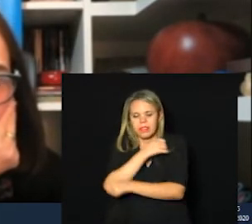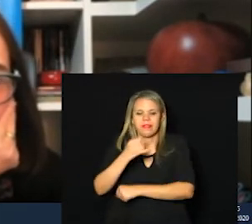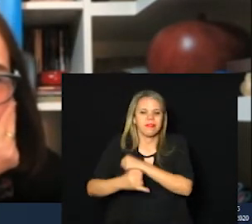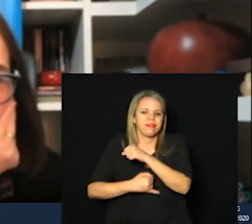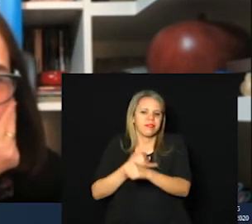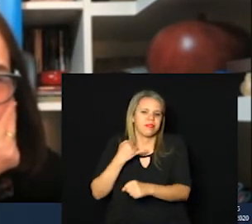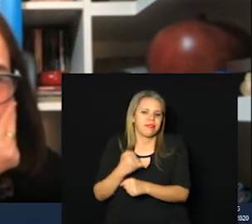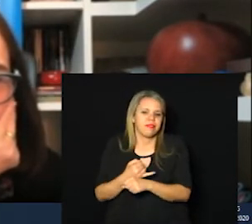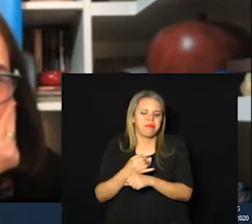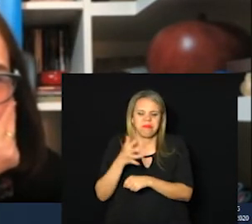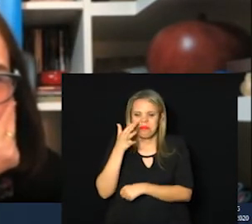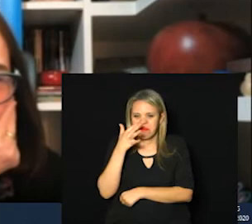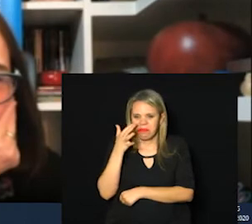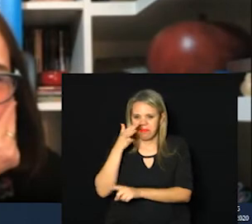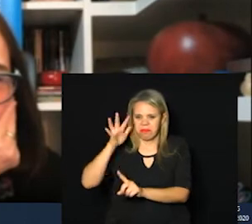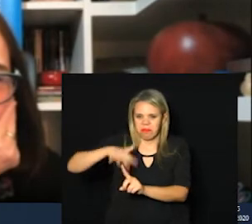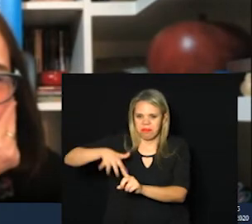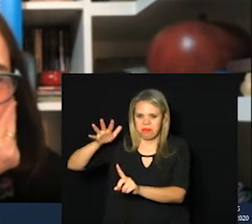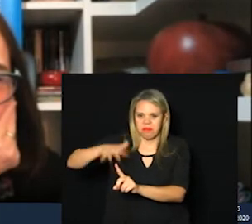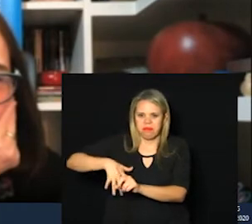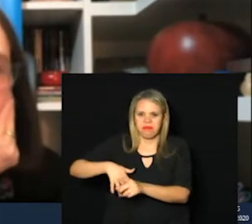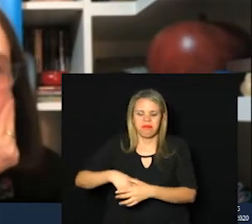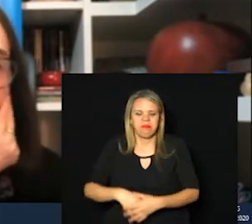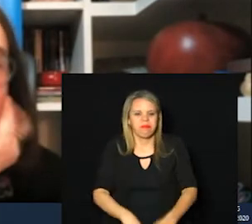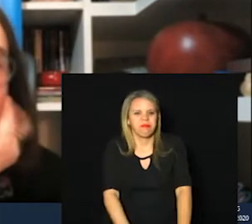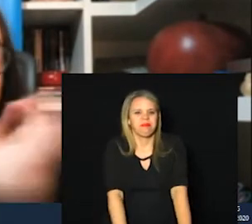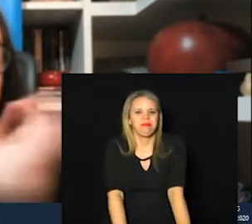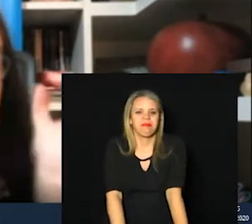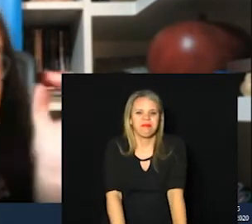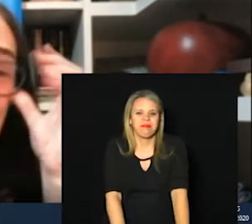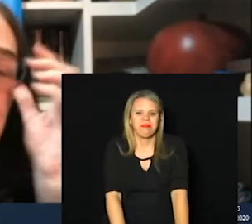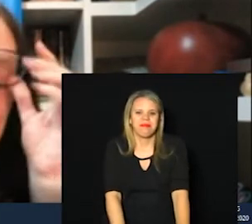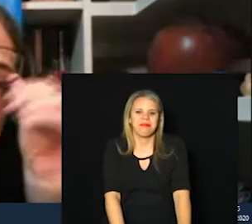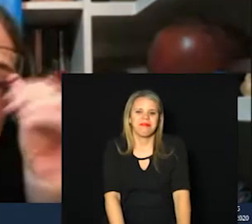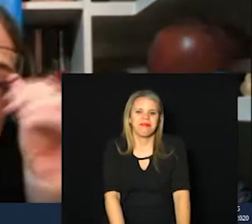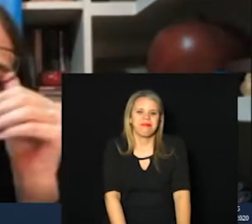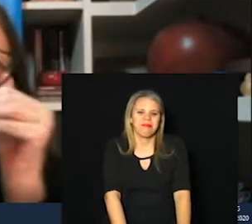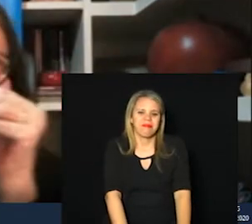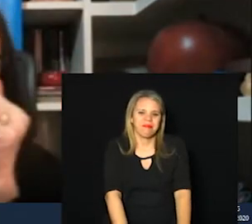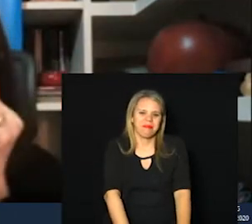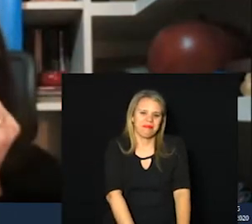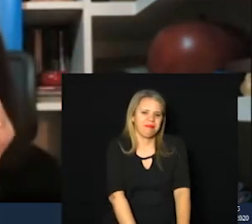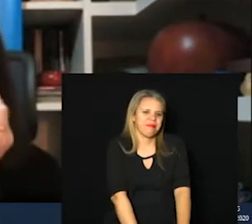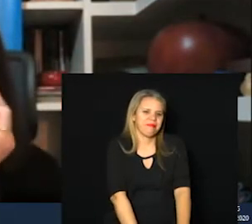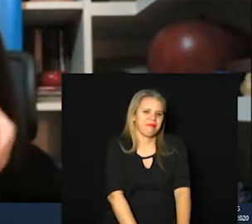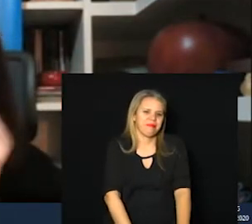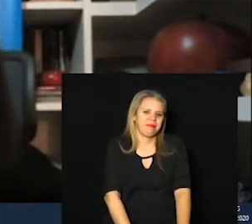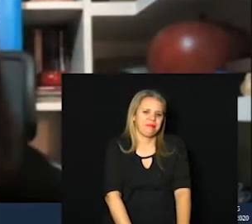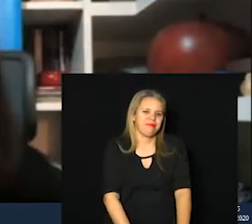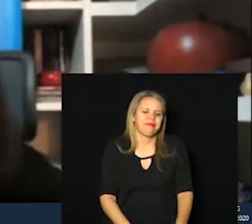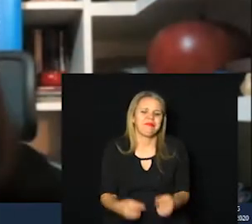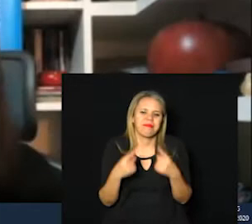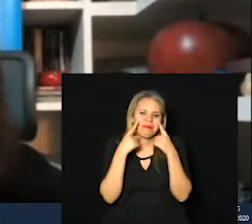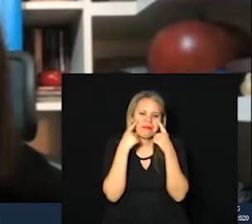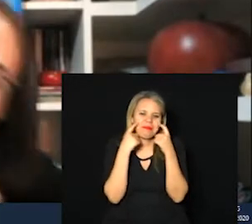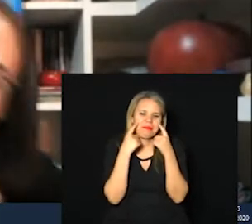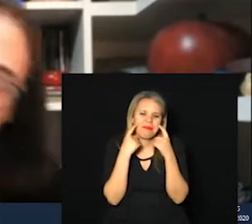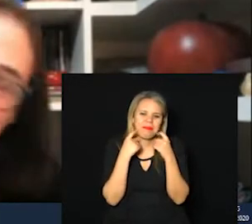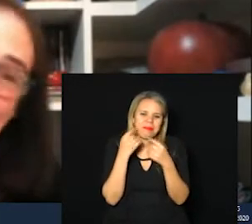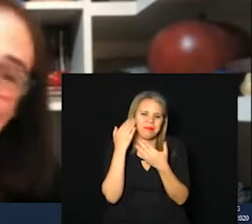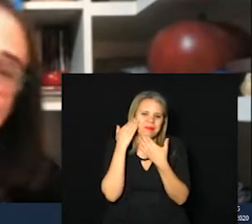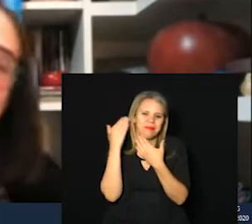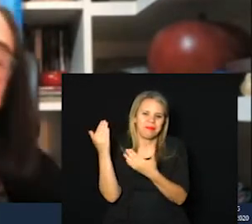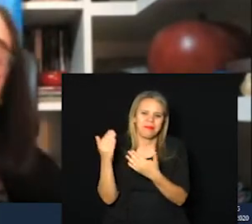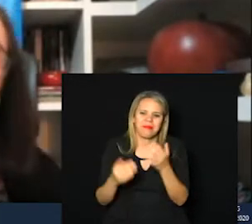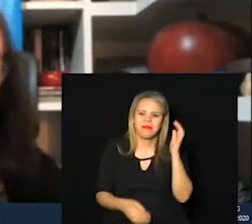você e minha admiração, viu? Esse excesso de generosidade me fez até chorar. Muito